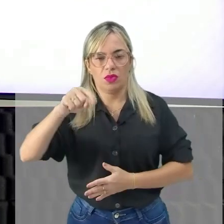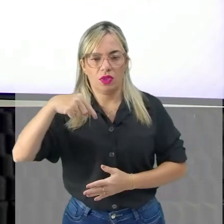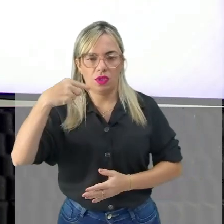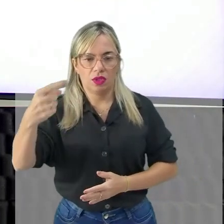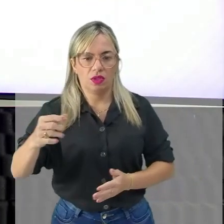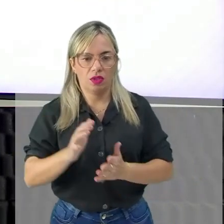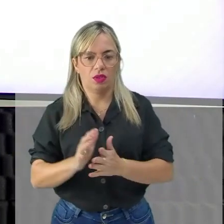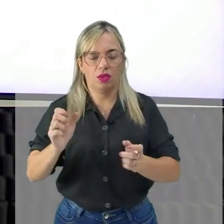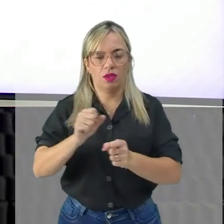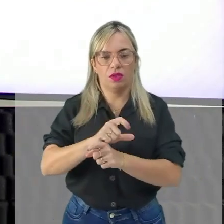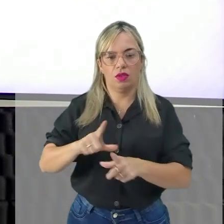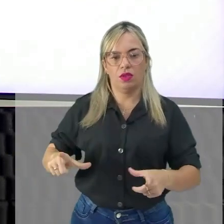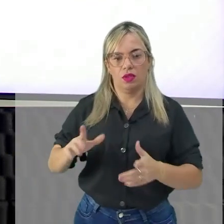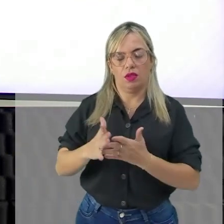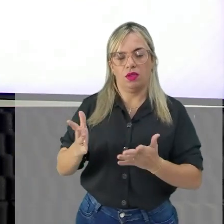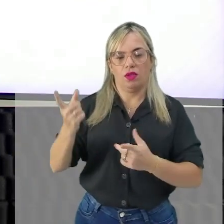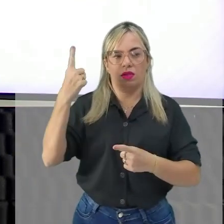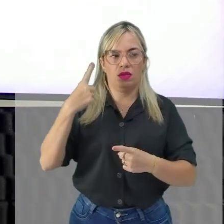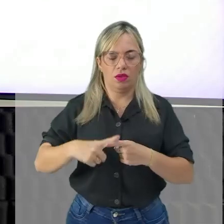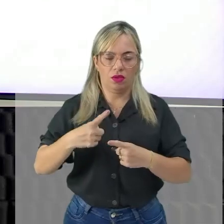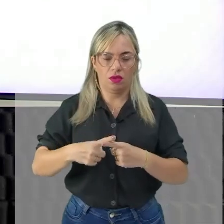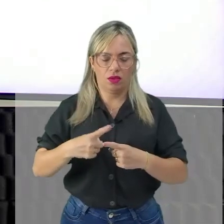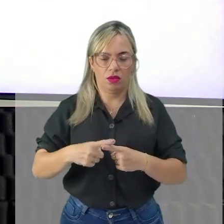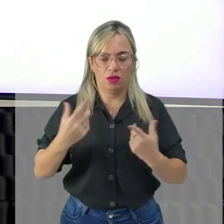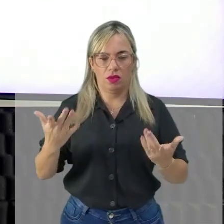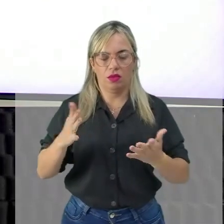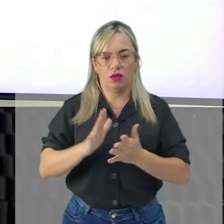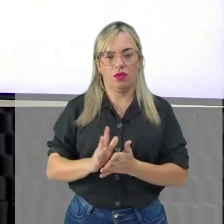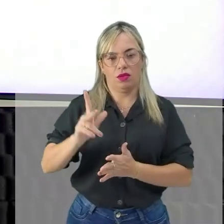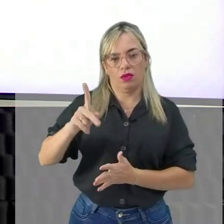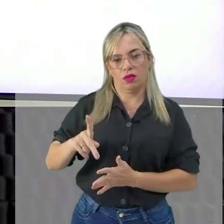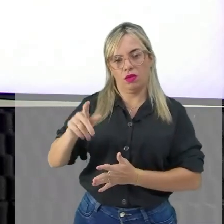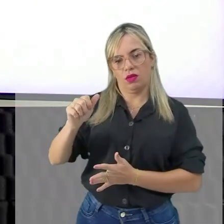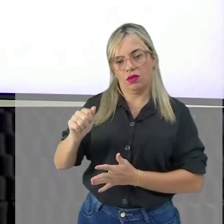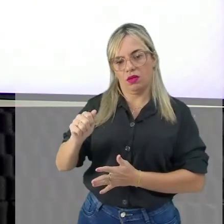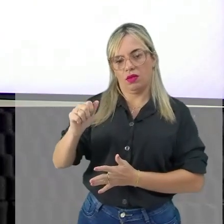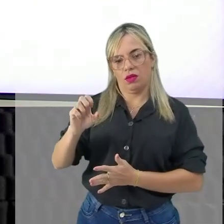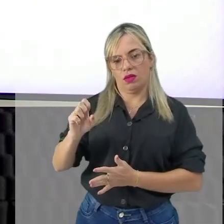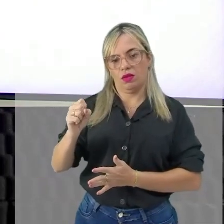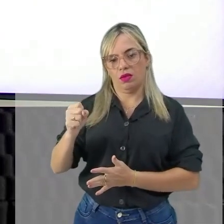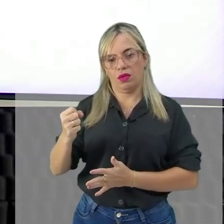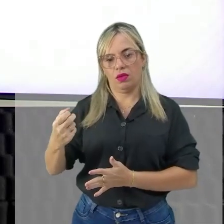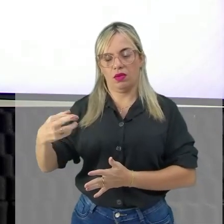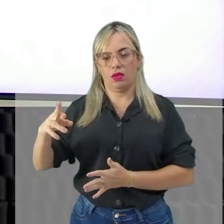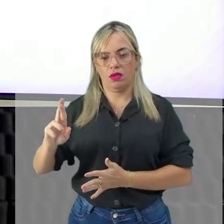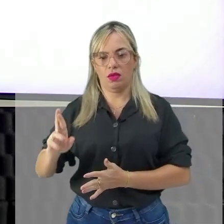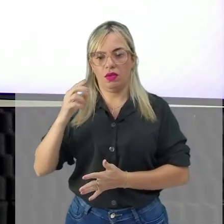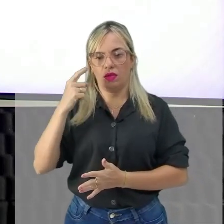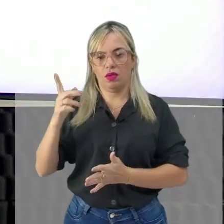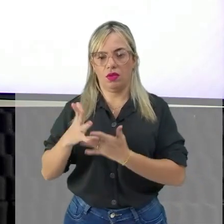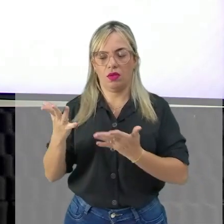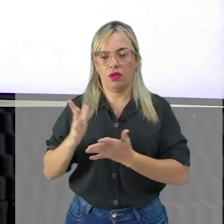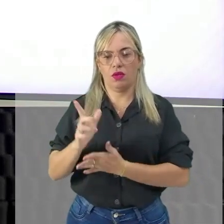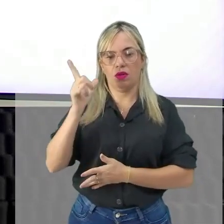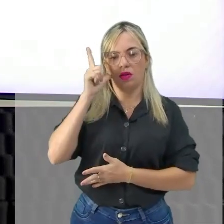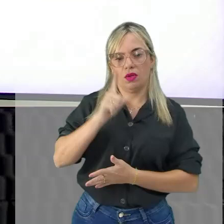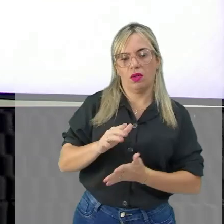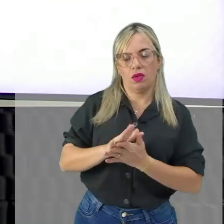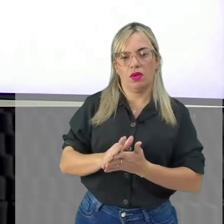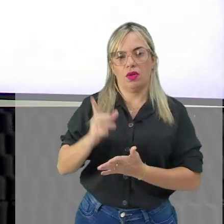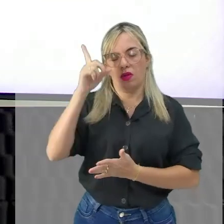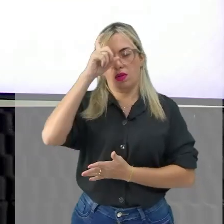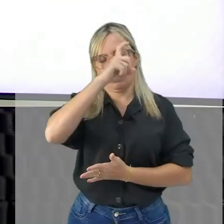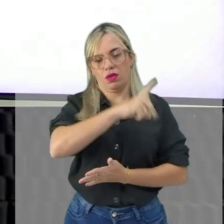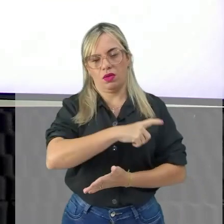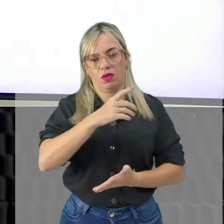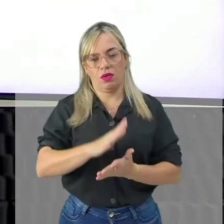não aconteceu, porque o Pasteur ele espertamente conseguiu colocar um obstáculo entre os micro-organismos do